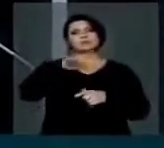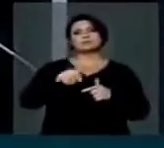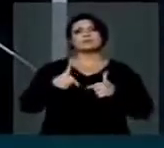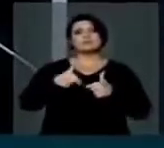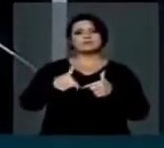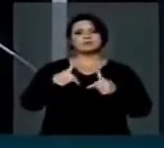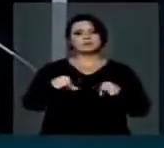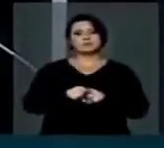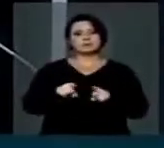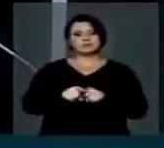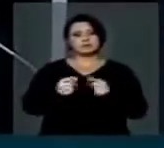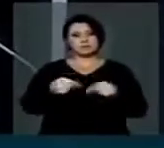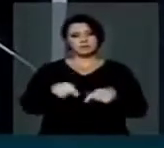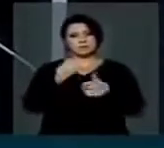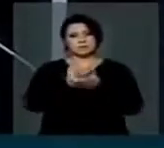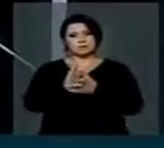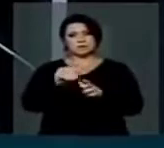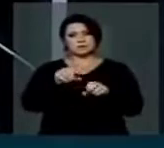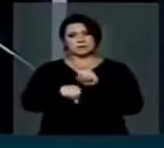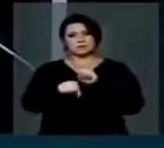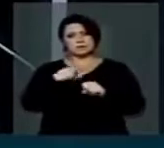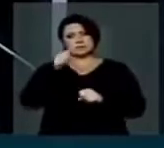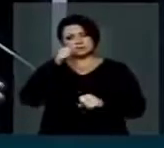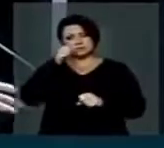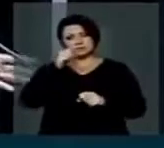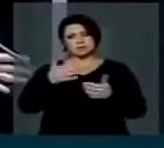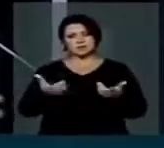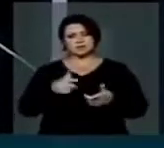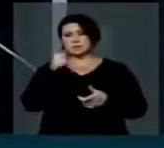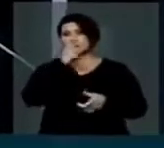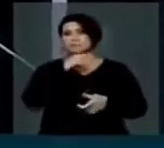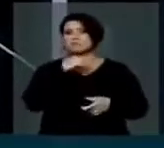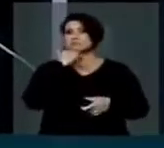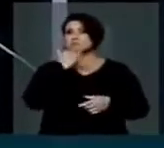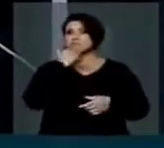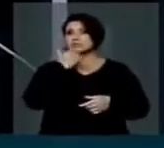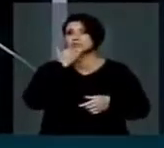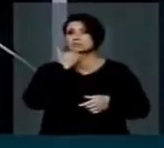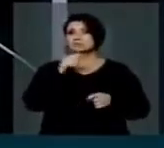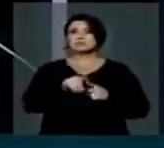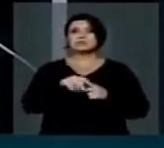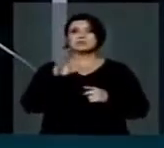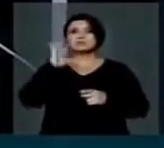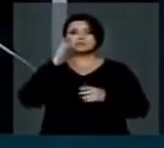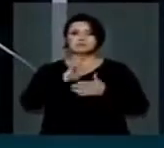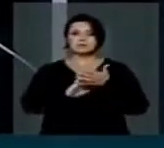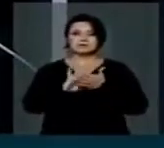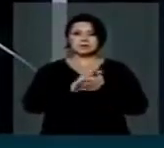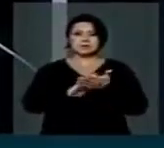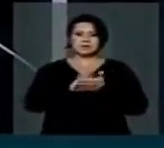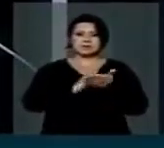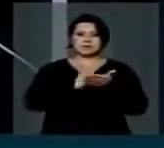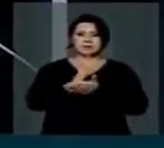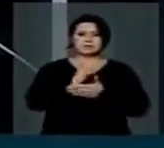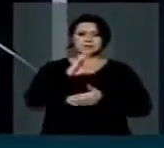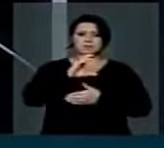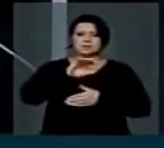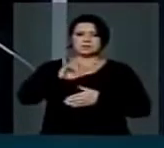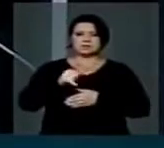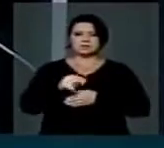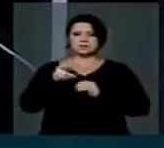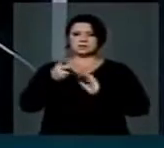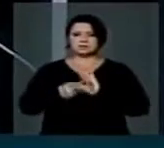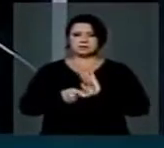de Luta contra a Morte Materna e nós não conseguimos, pelo menos, aprovar na CCJ